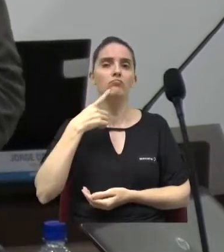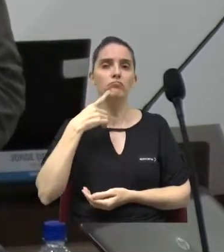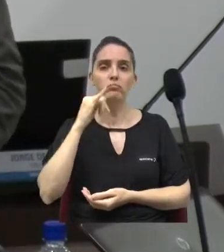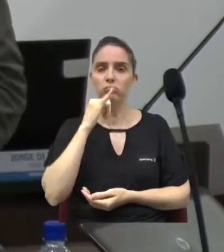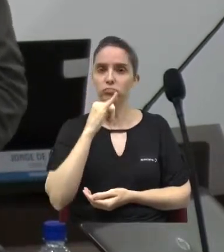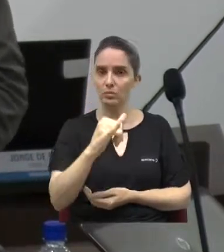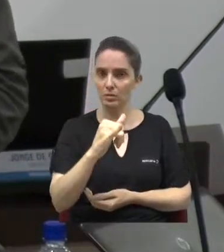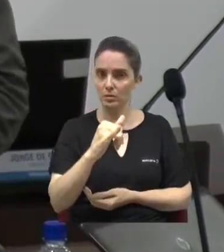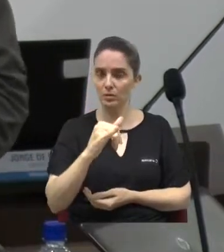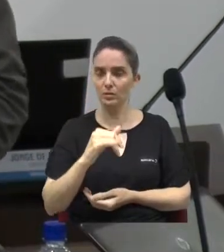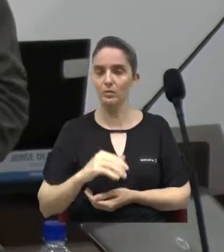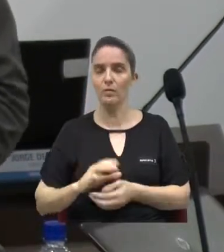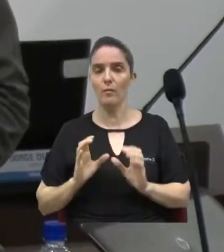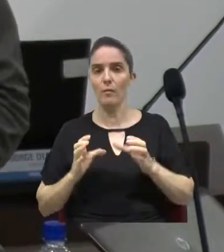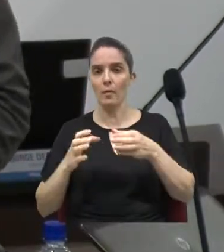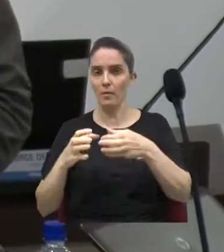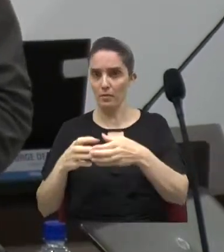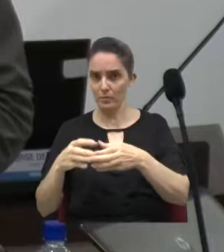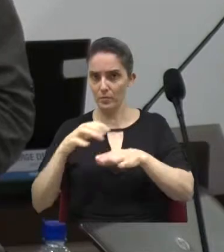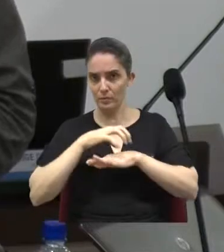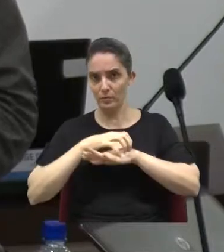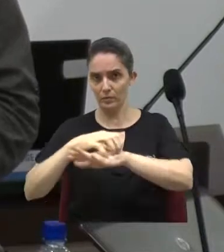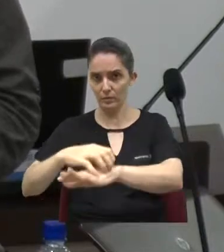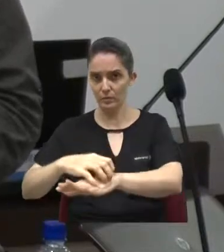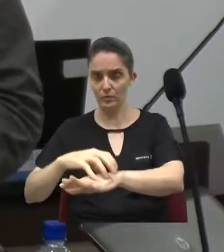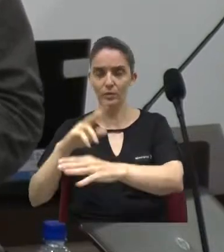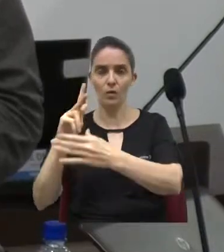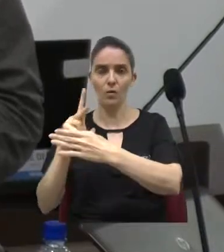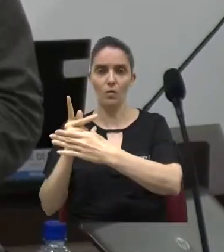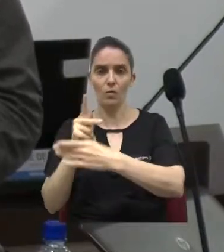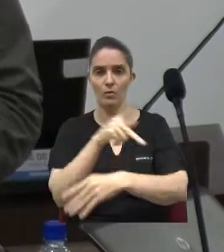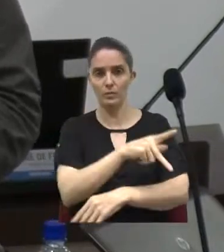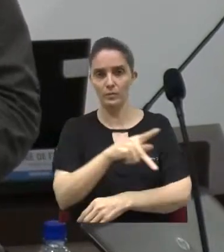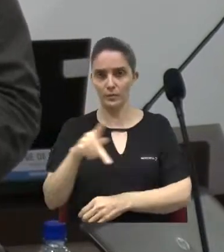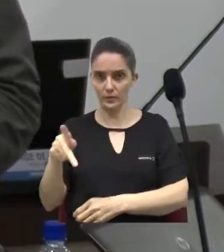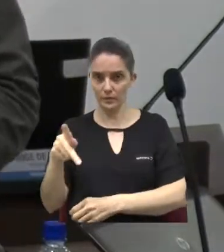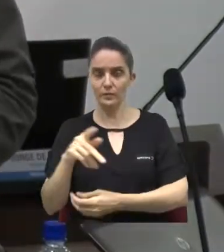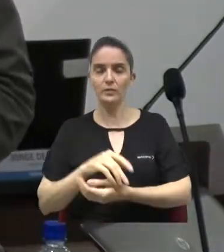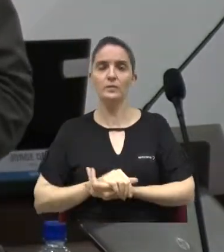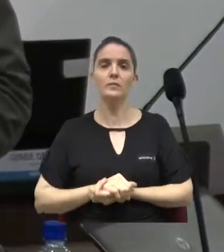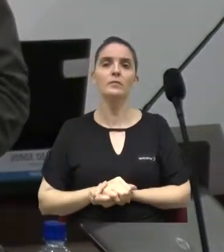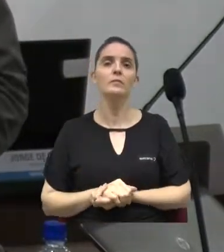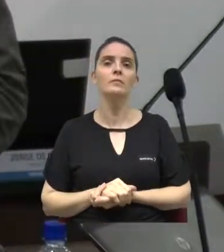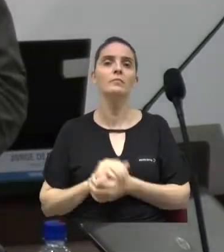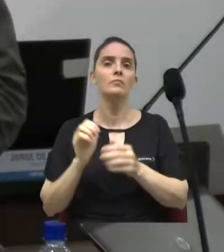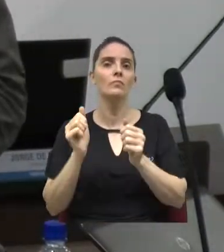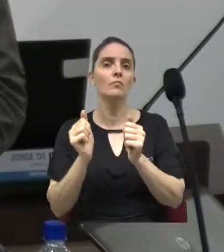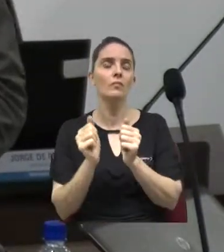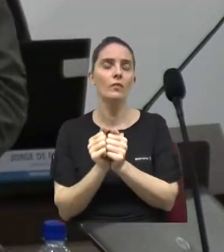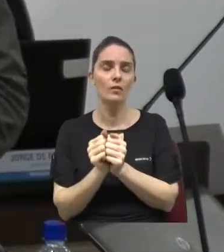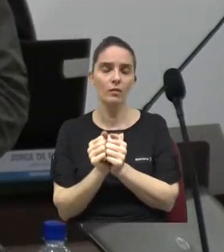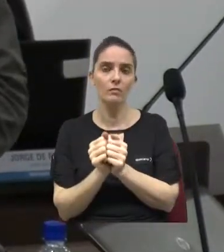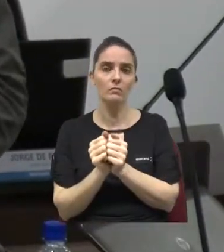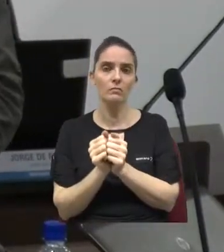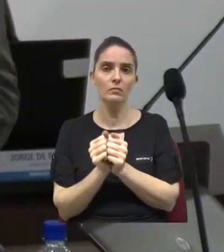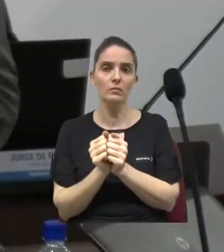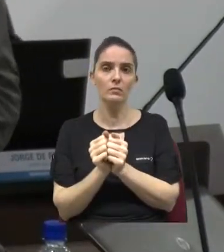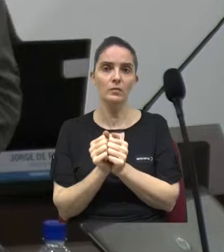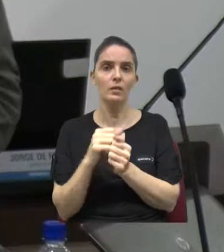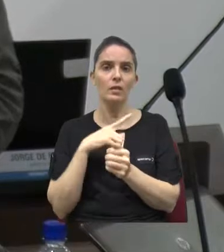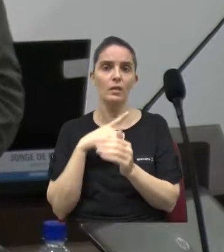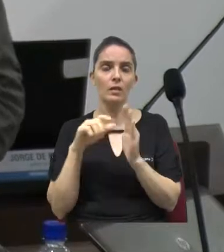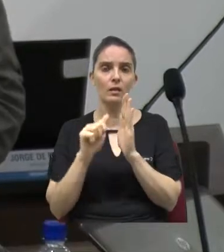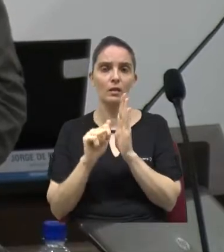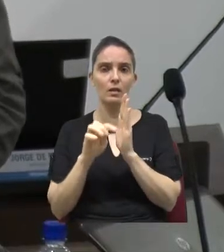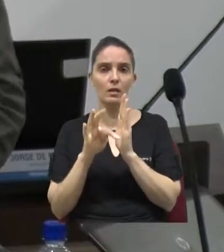o Helder é presidente, que é de transporte, e coloquei junto a ata da